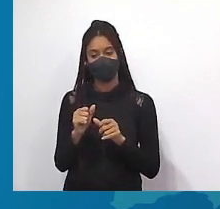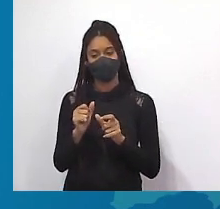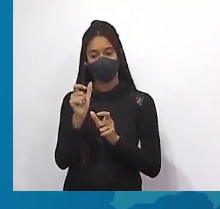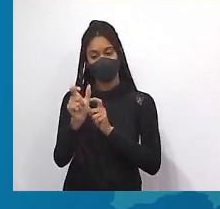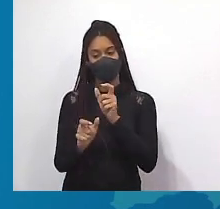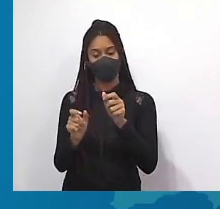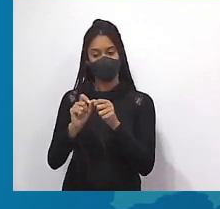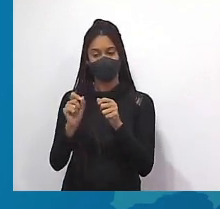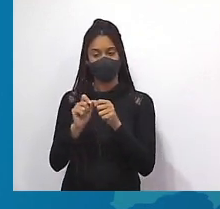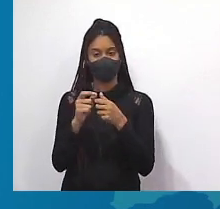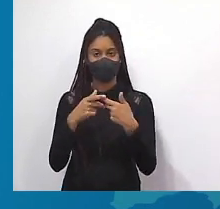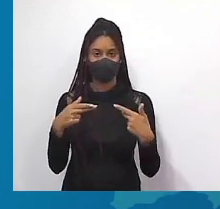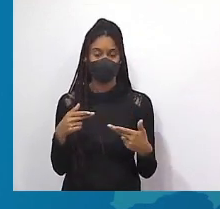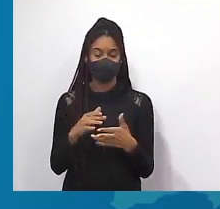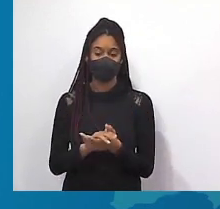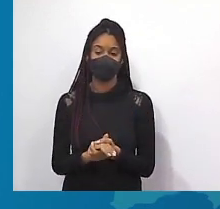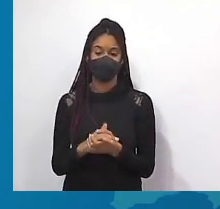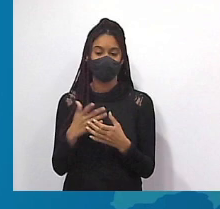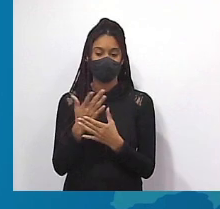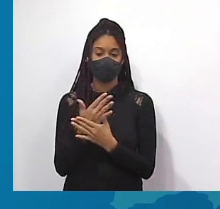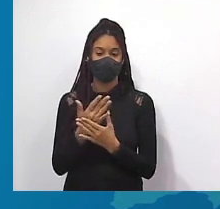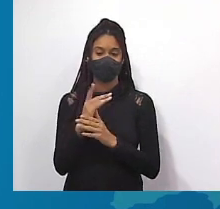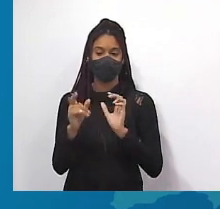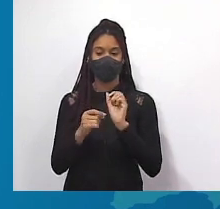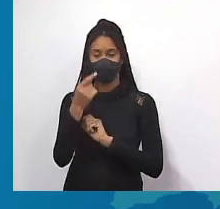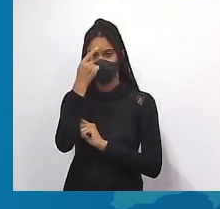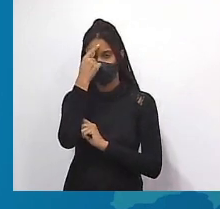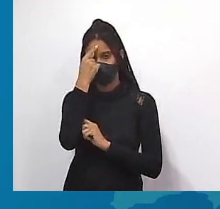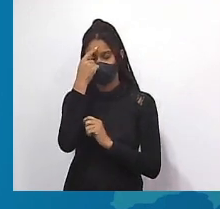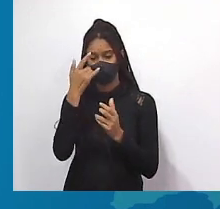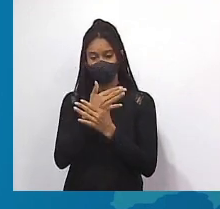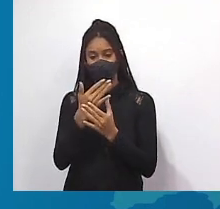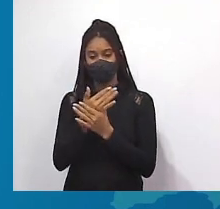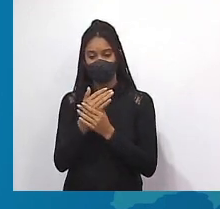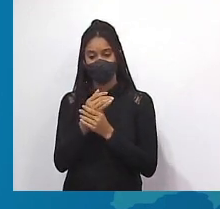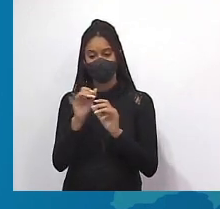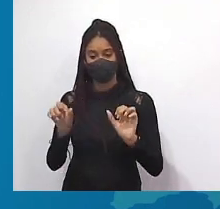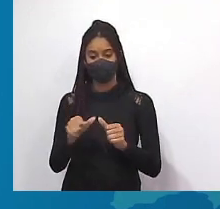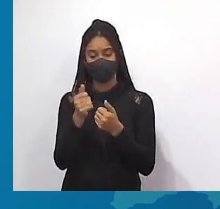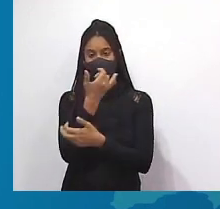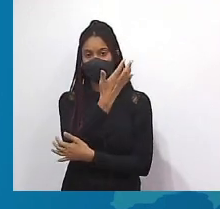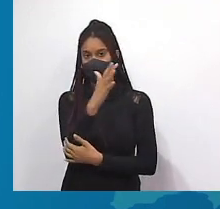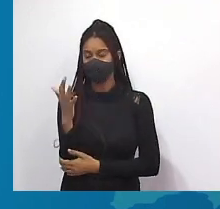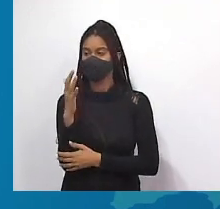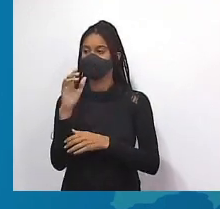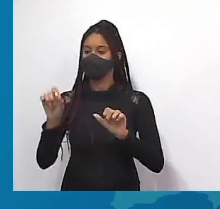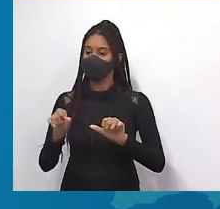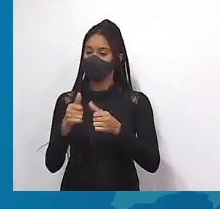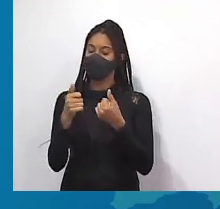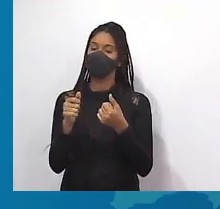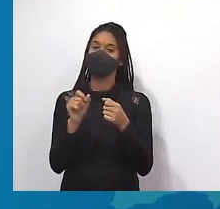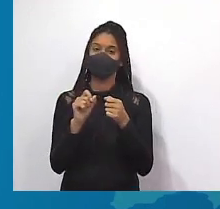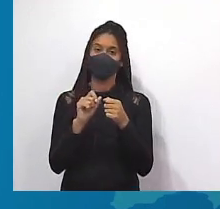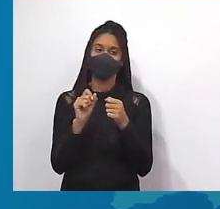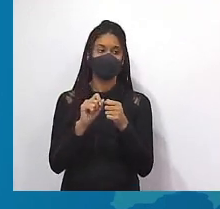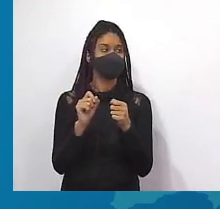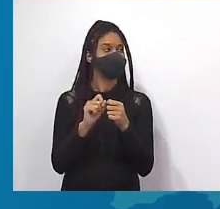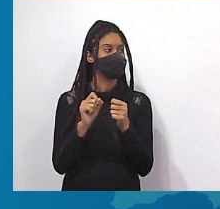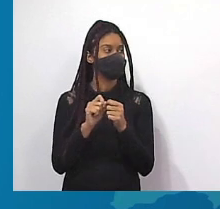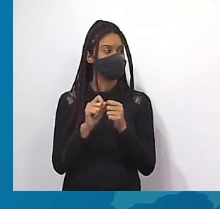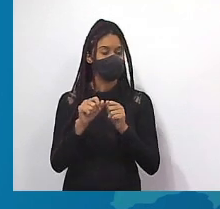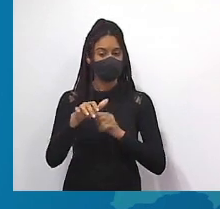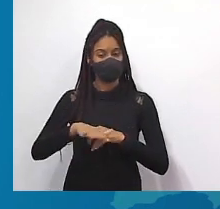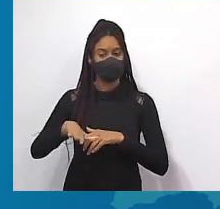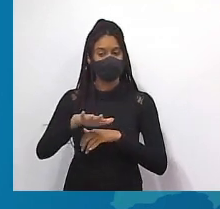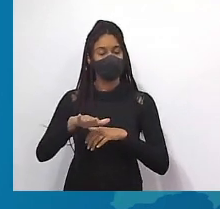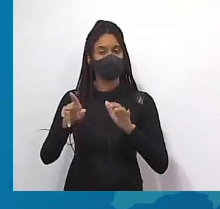produzir. Com relação às cidades, é você começar a pensar em cidades mais ecológicas, mais verdes, né? Para você melhorar ali o microclima, coisa